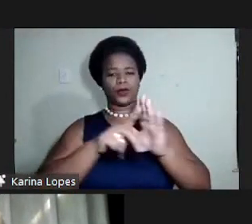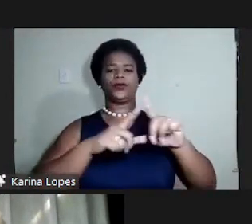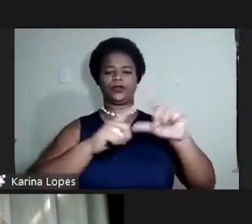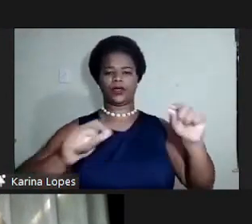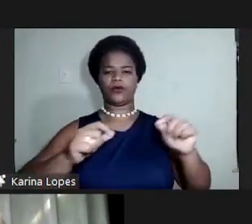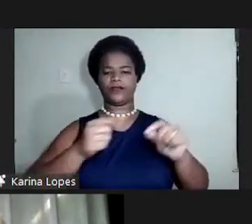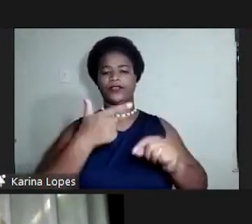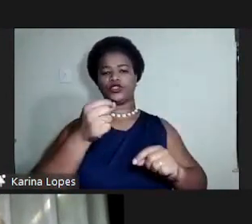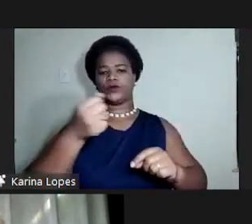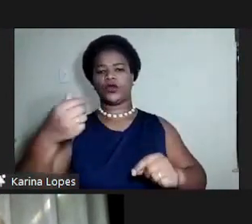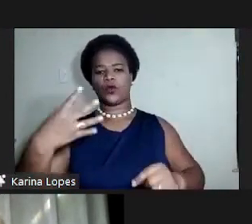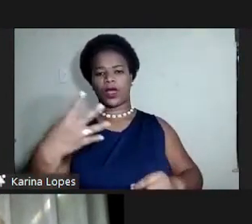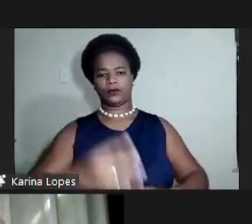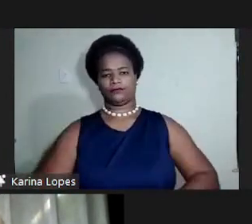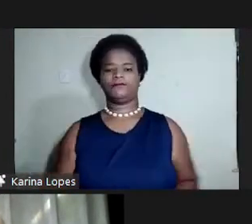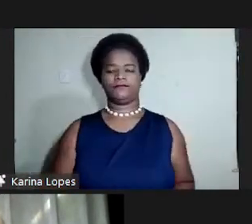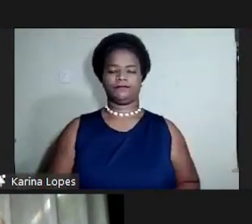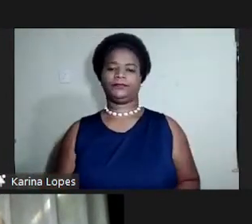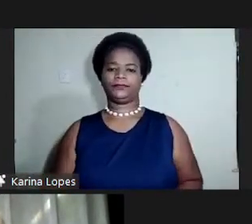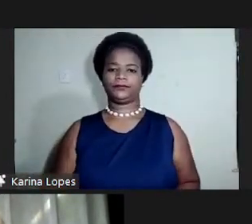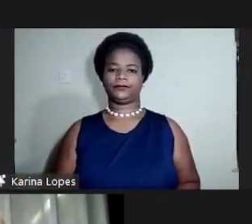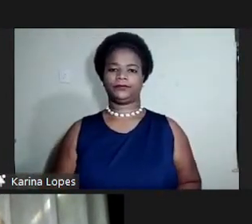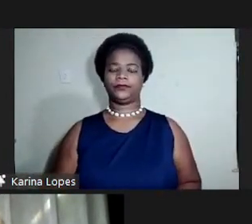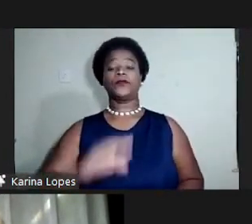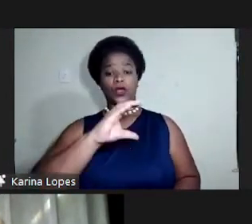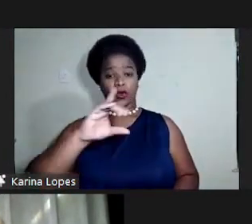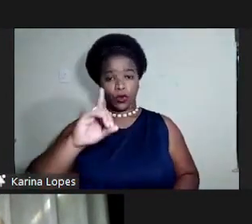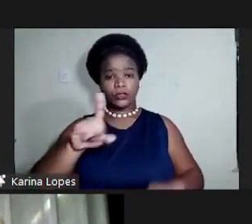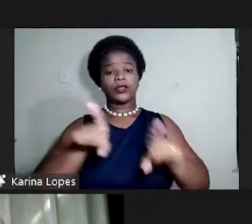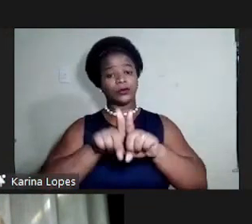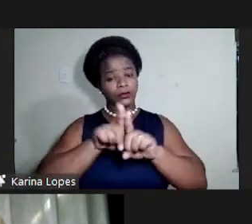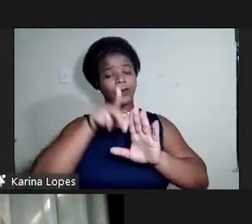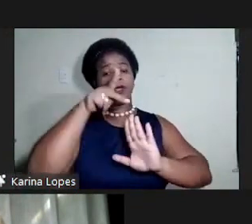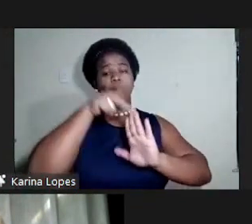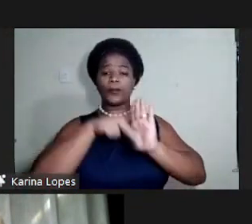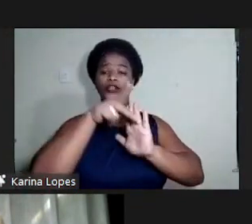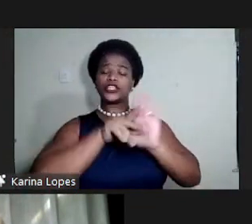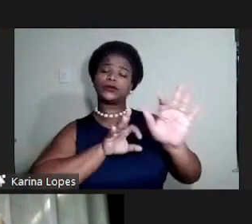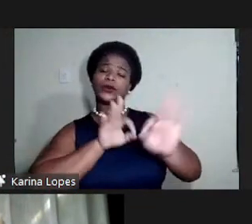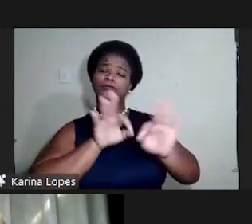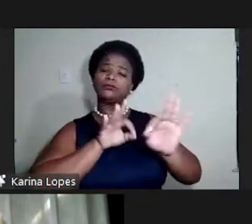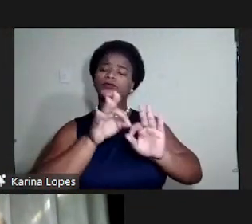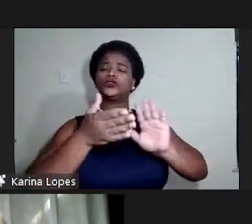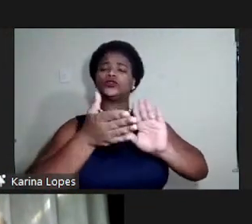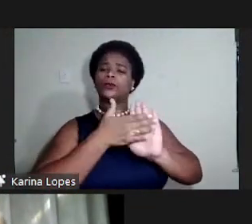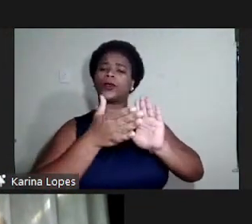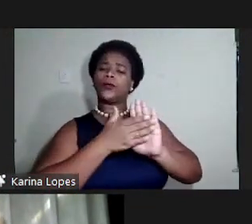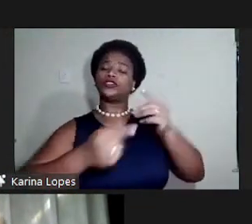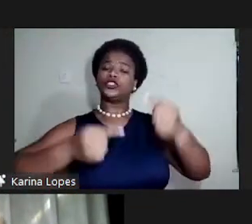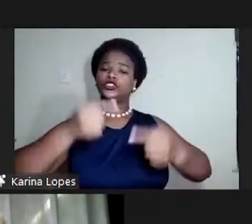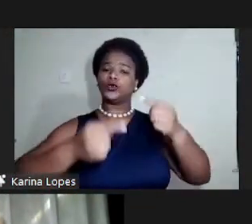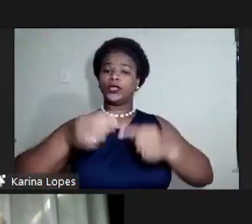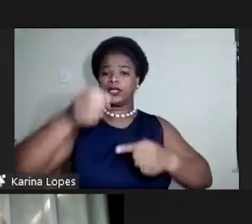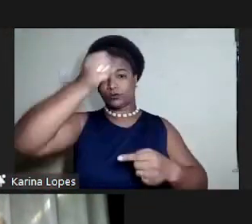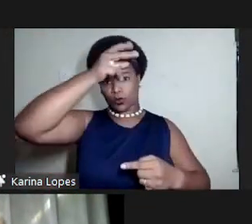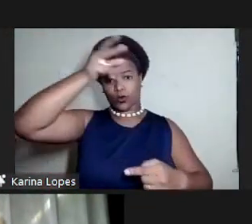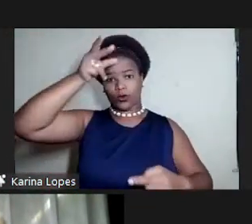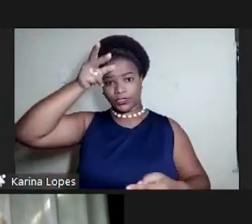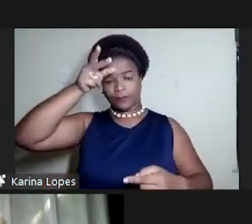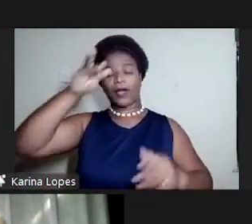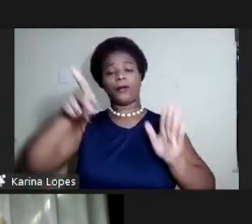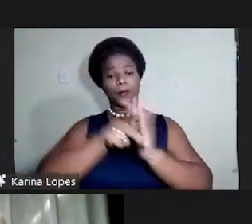2004. Coordenou os projetos para elaboração de proposta de política municipal de habitação